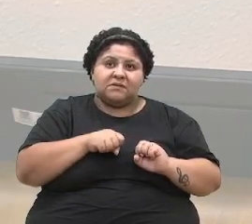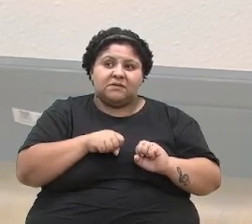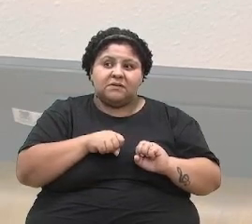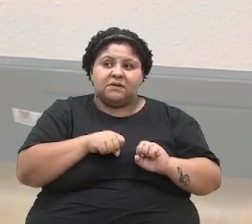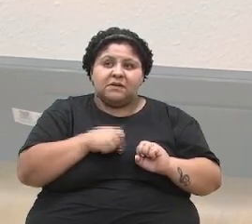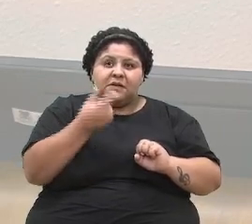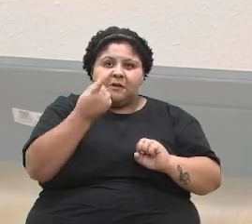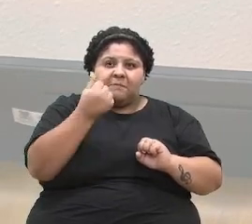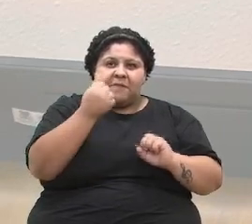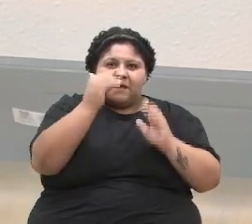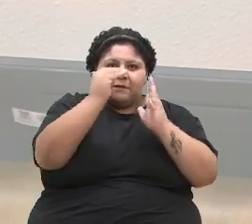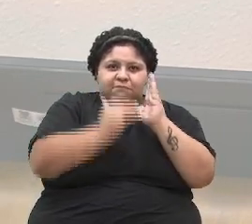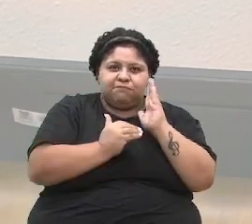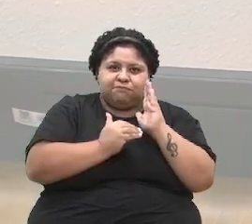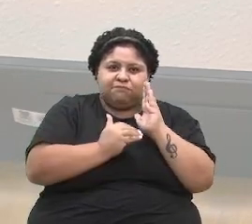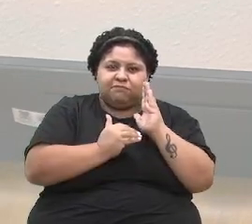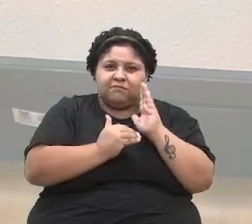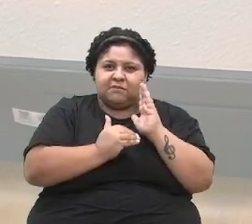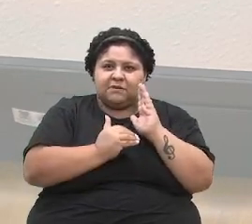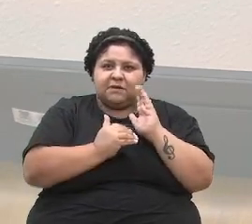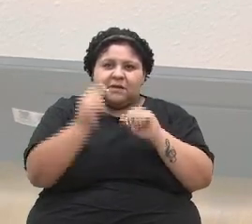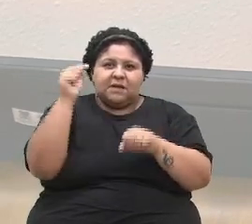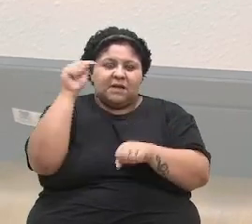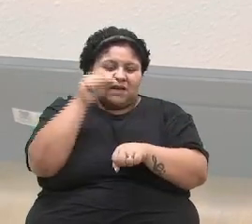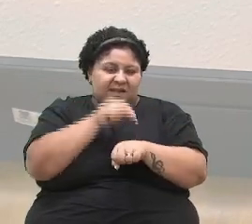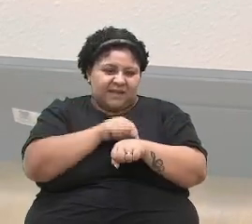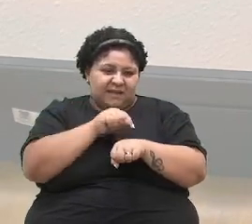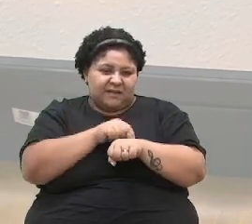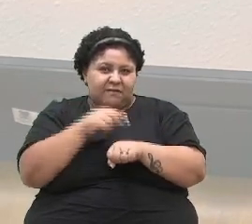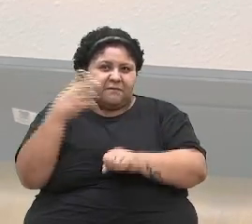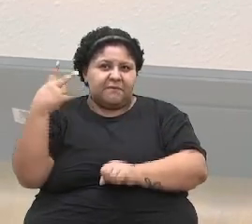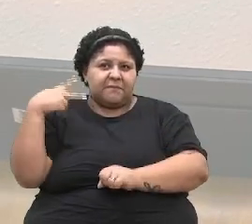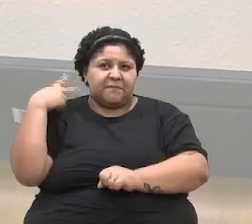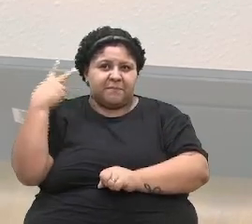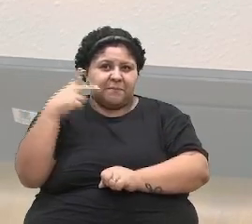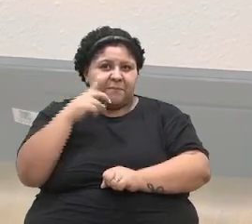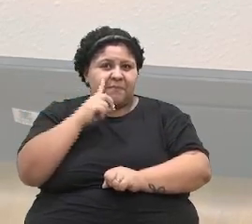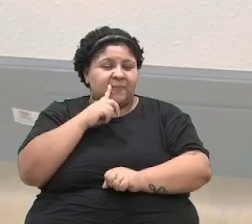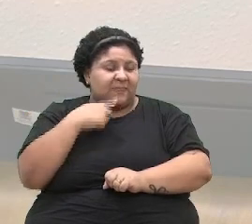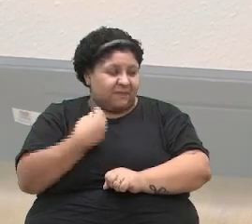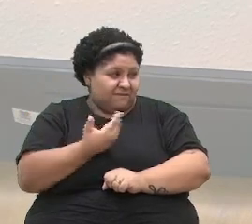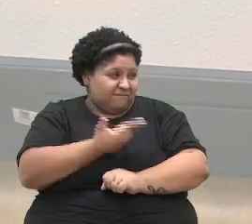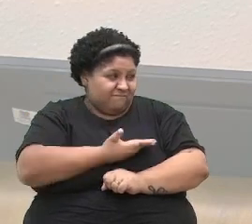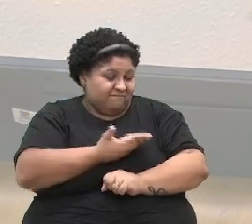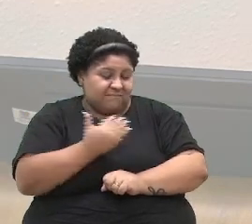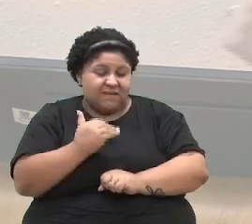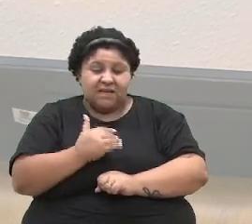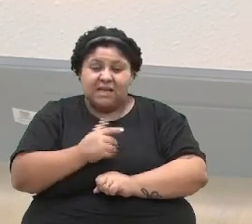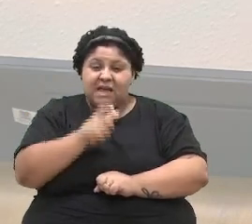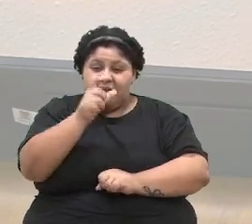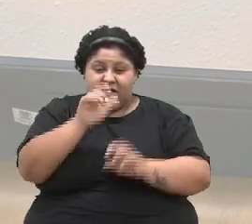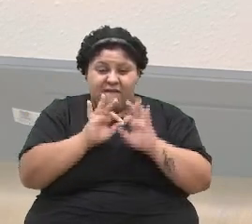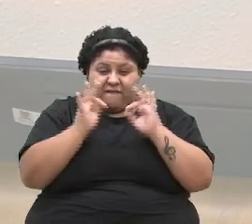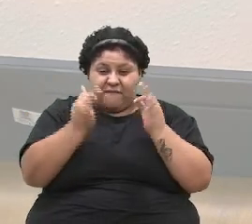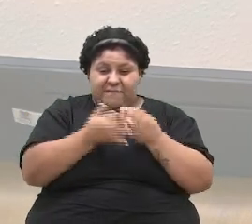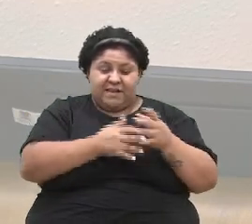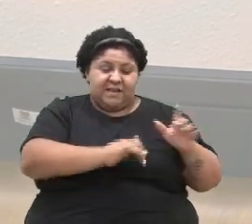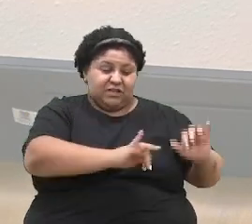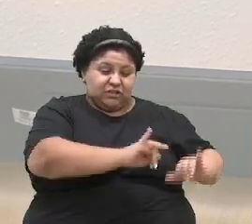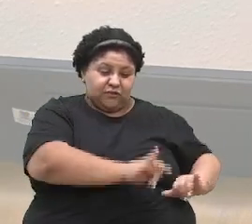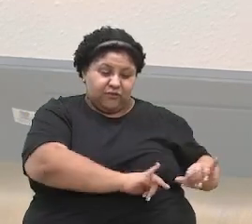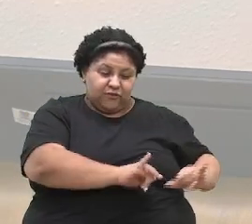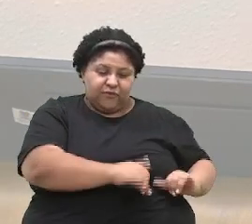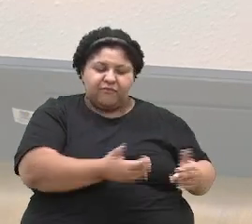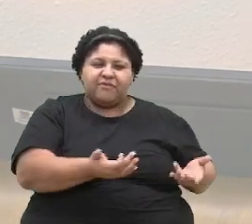barato. A pior hora, aquela hora, vereadora Gladys, que mais a família está sofrendo,